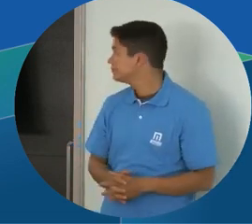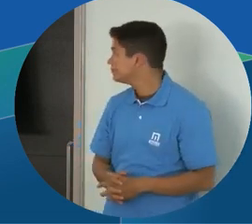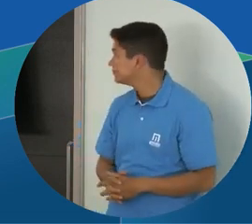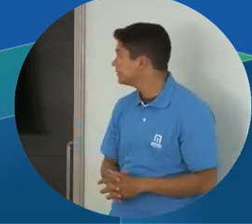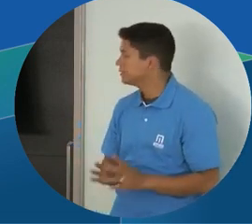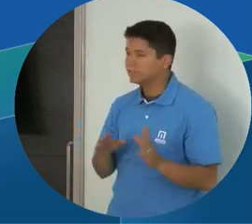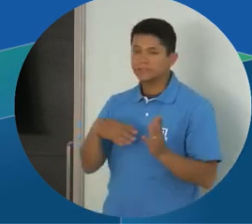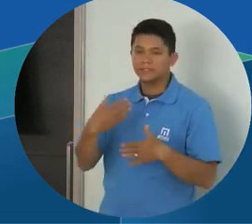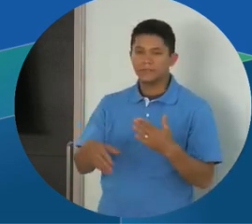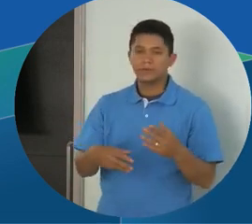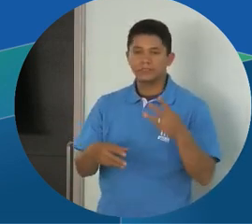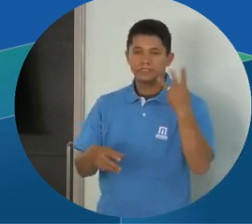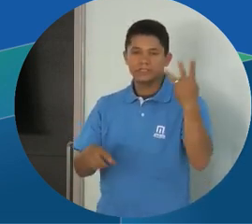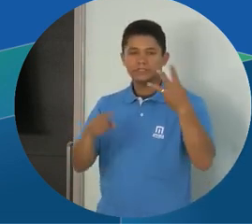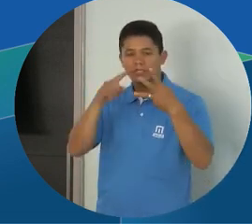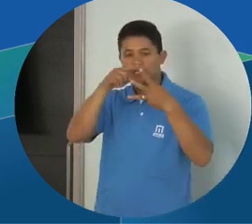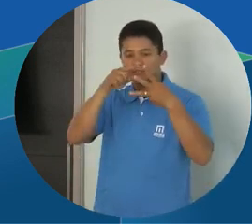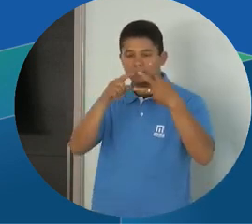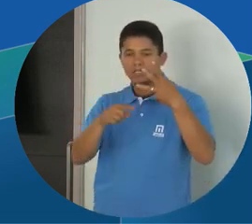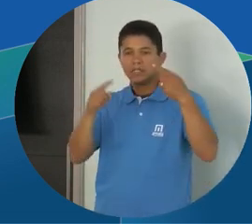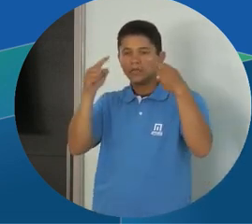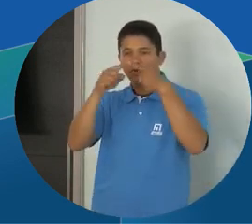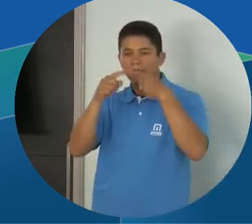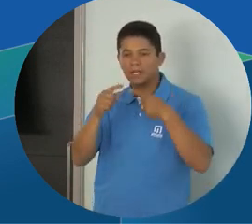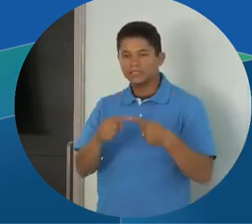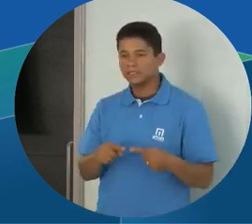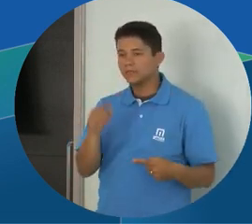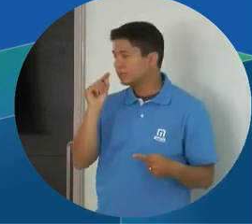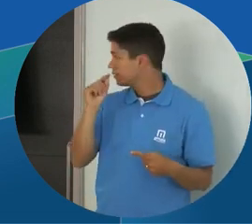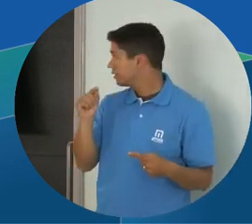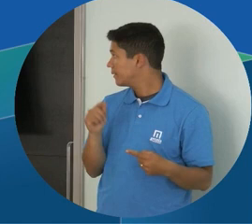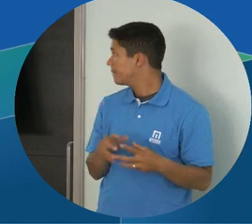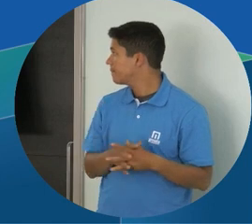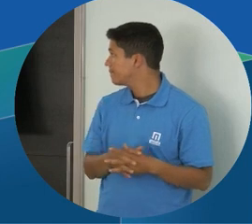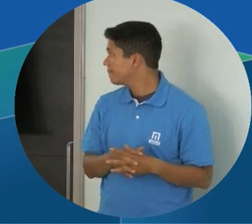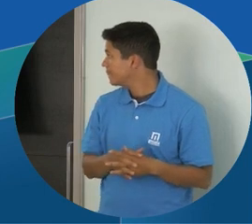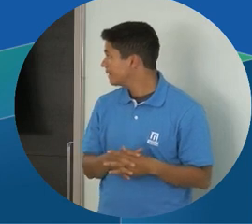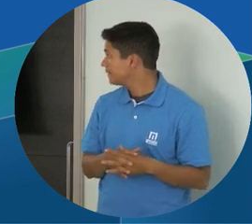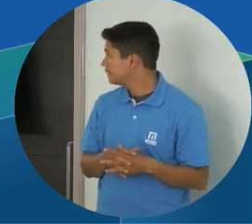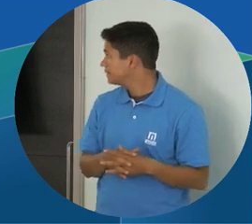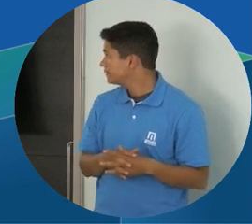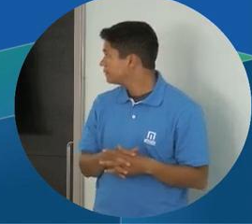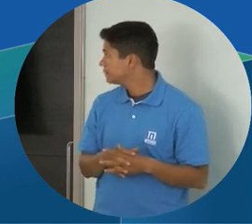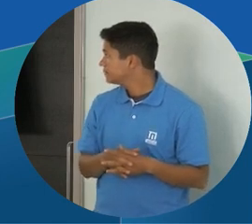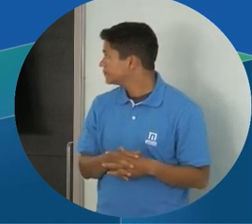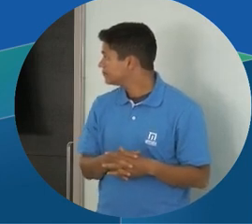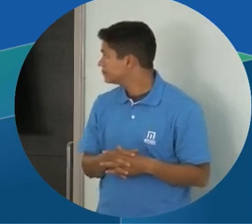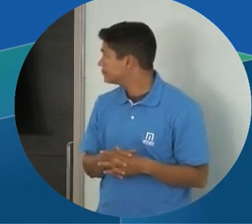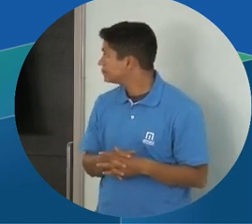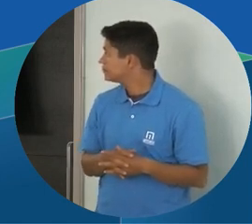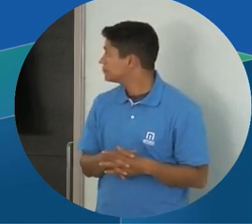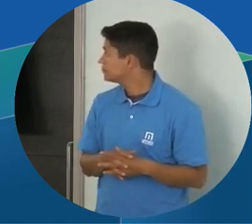outros 3 casos de combinação das ações que a gente precisa considerar, a combinação de ações